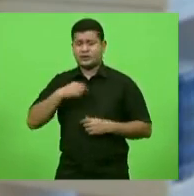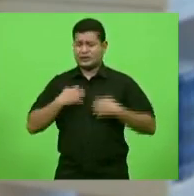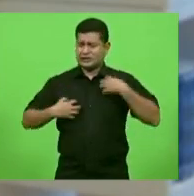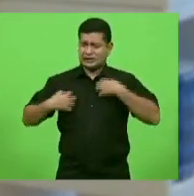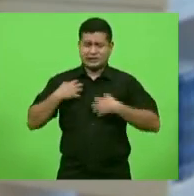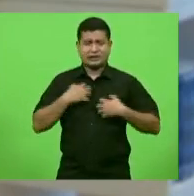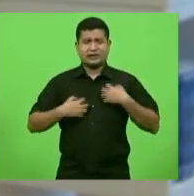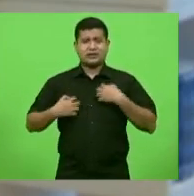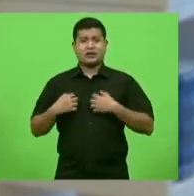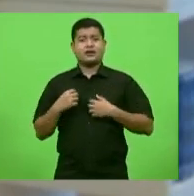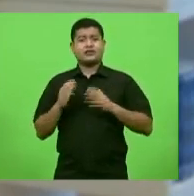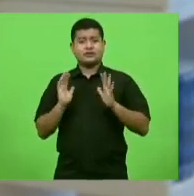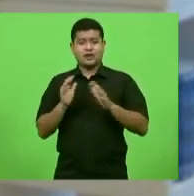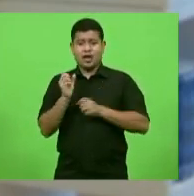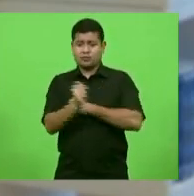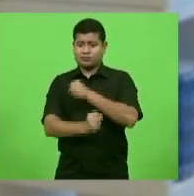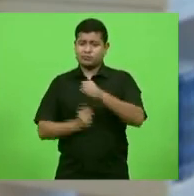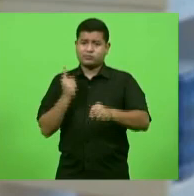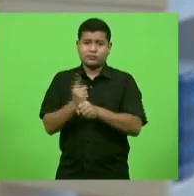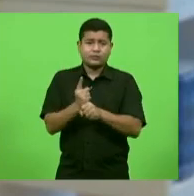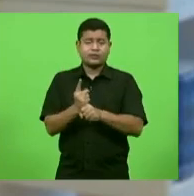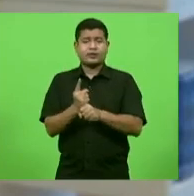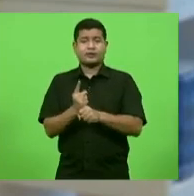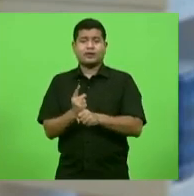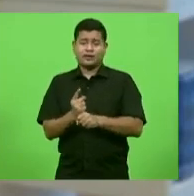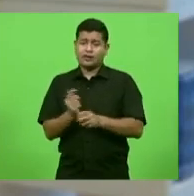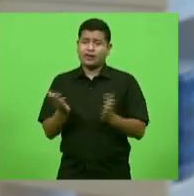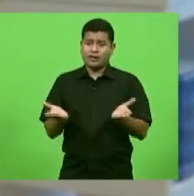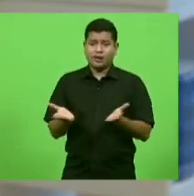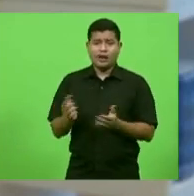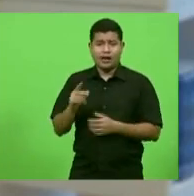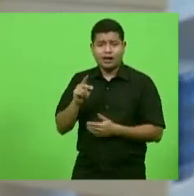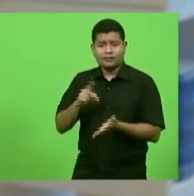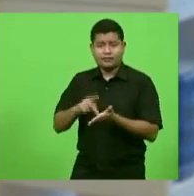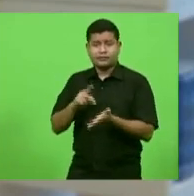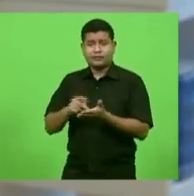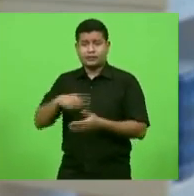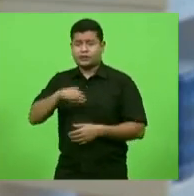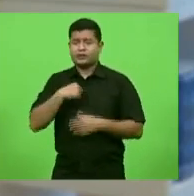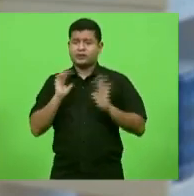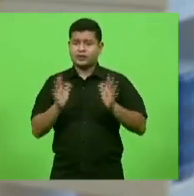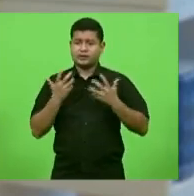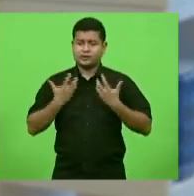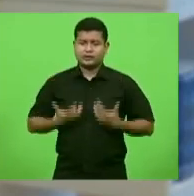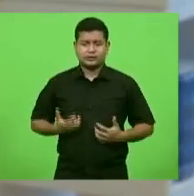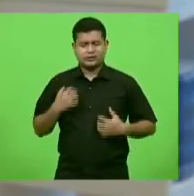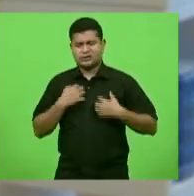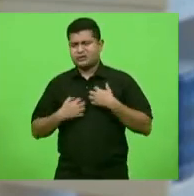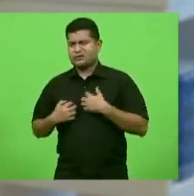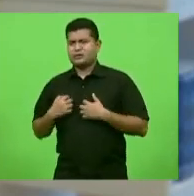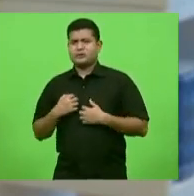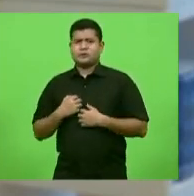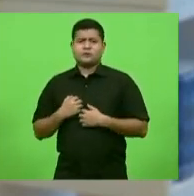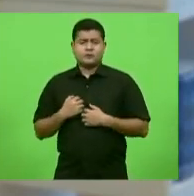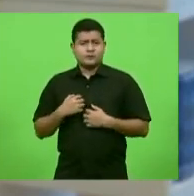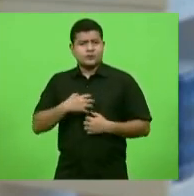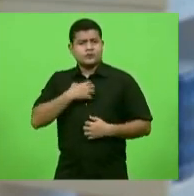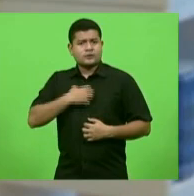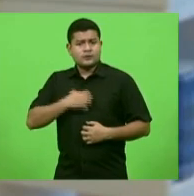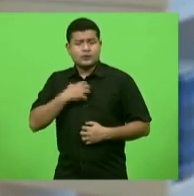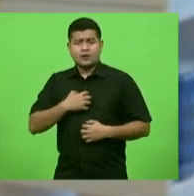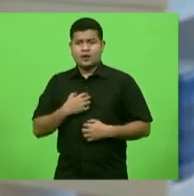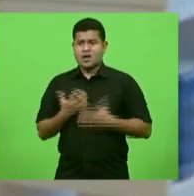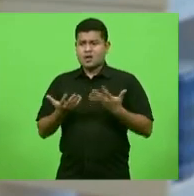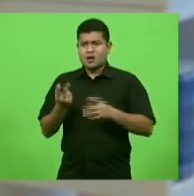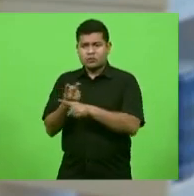faz um ano, excelências. É natural que todos nós estejamos cansados, chateados, à procura de responsáveis por tudo